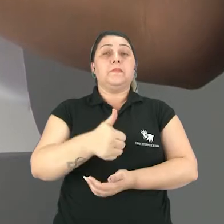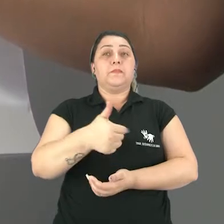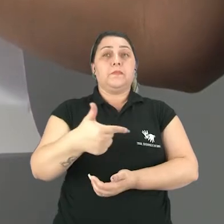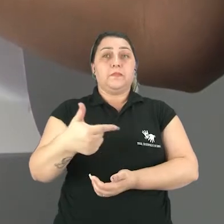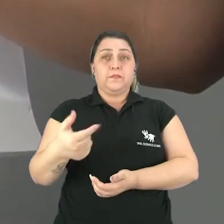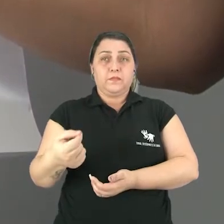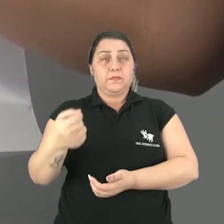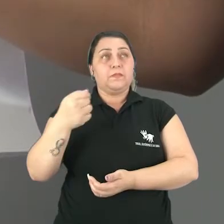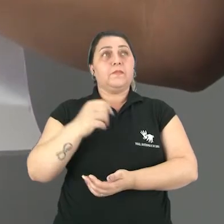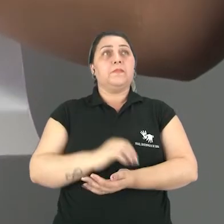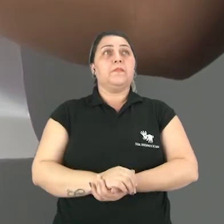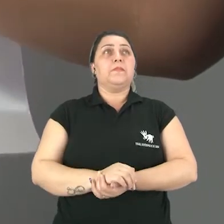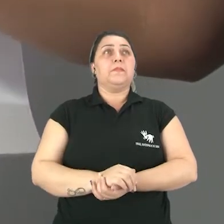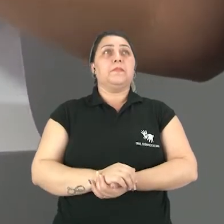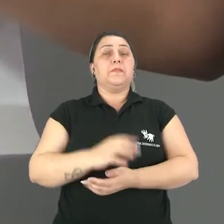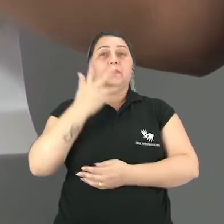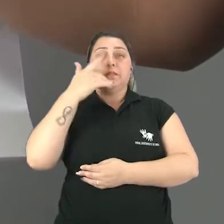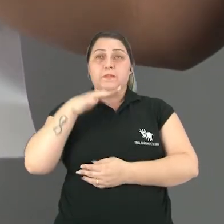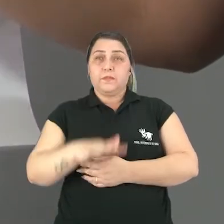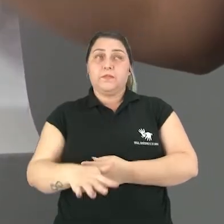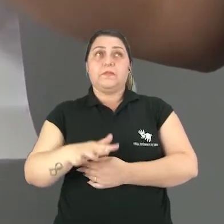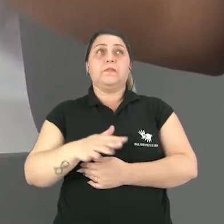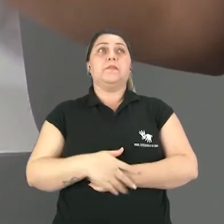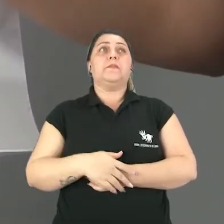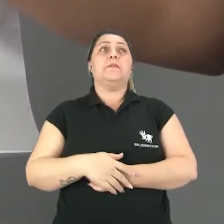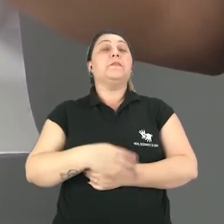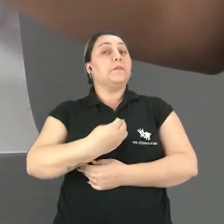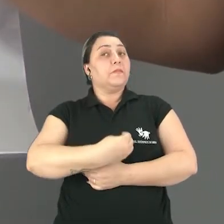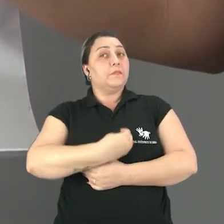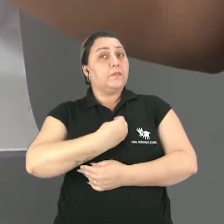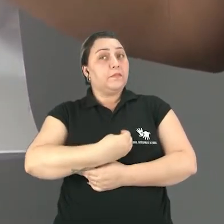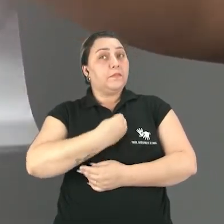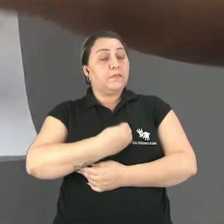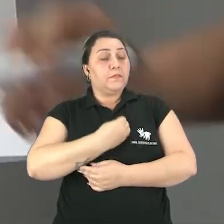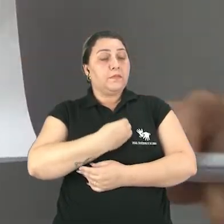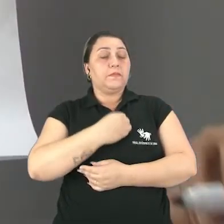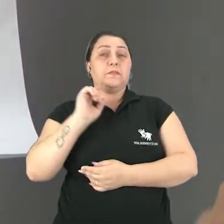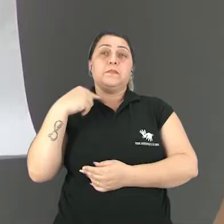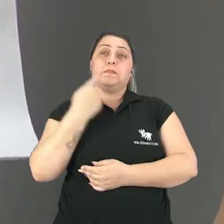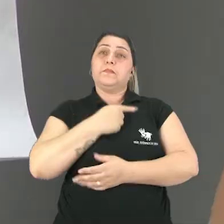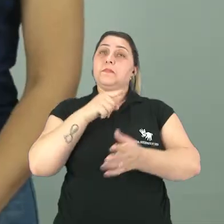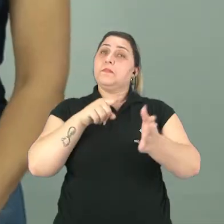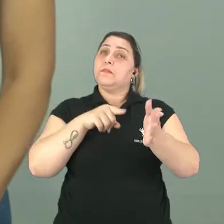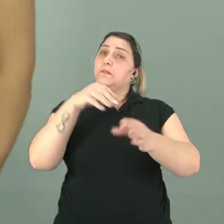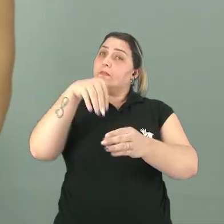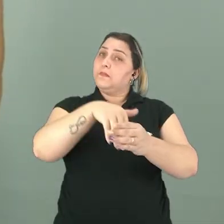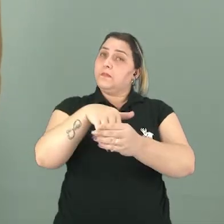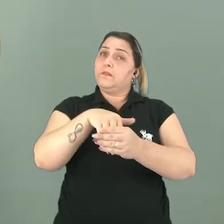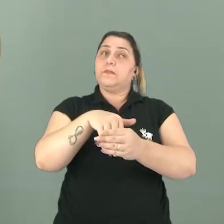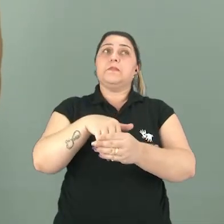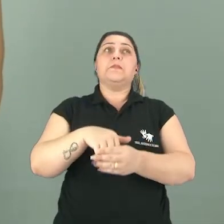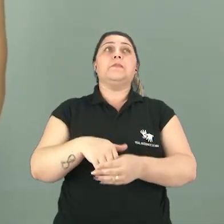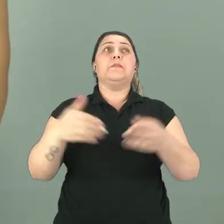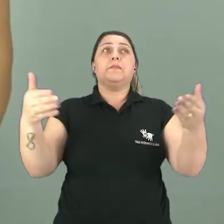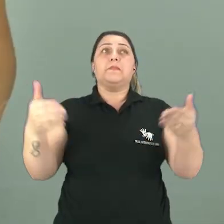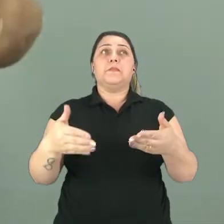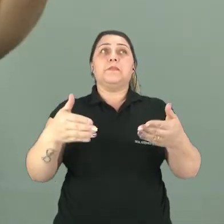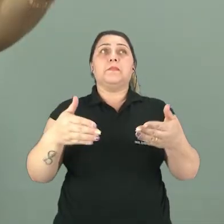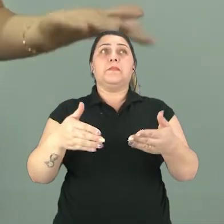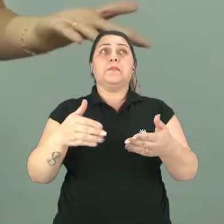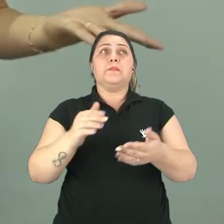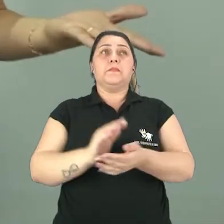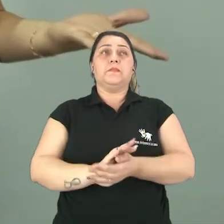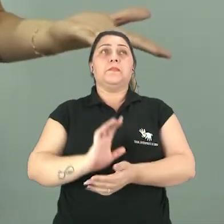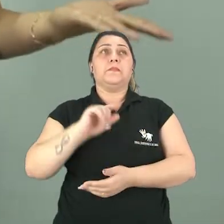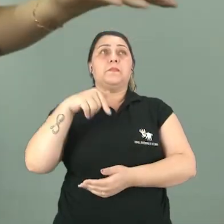120. Então, 120 crianças participaram aí da nossa votação. Vamos agora para o nosso